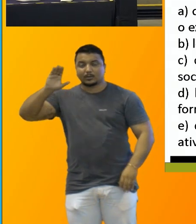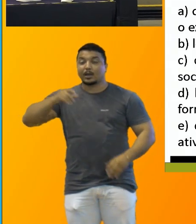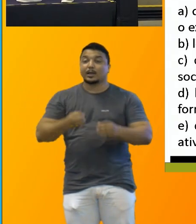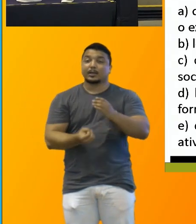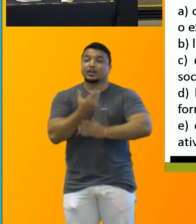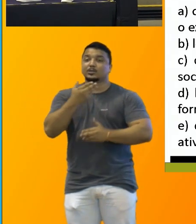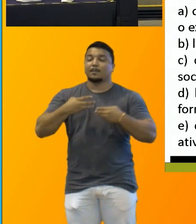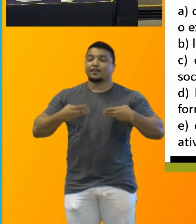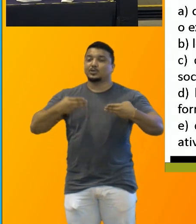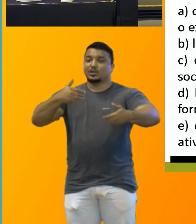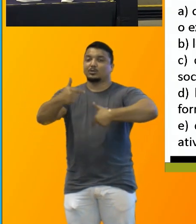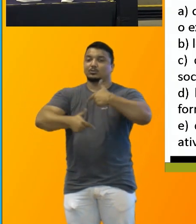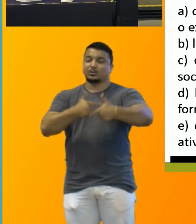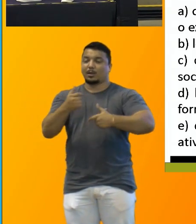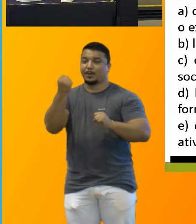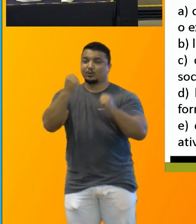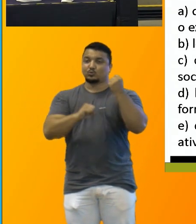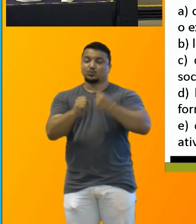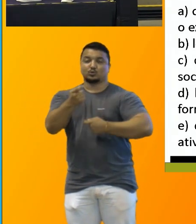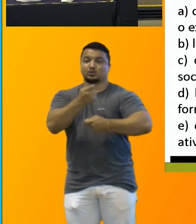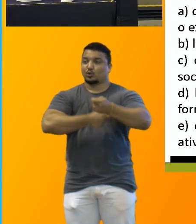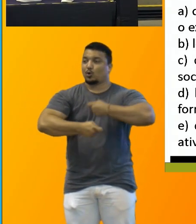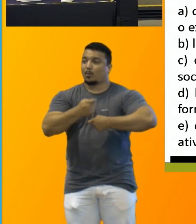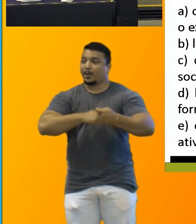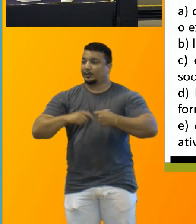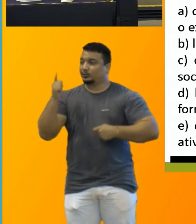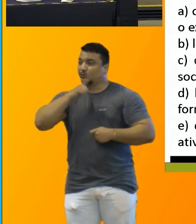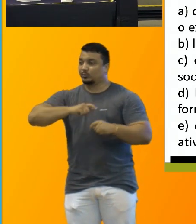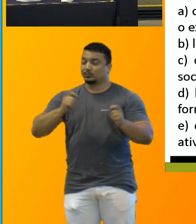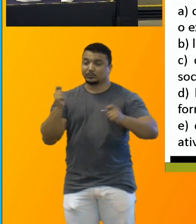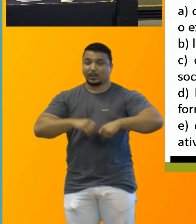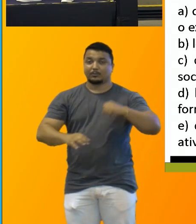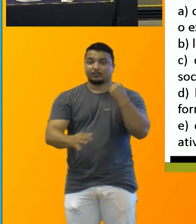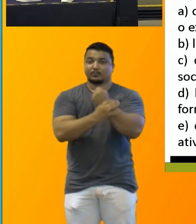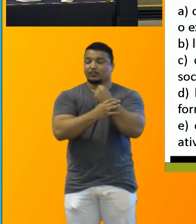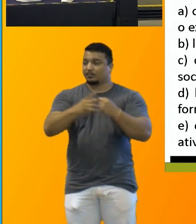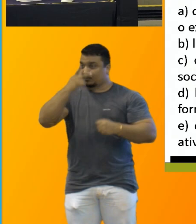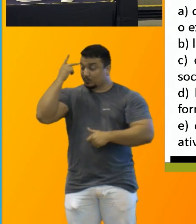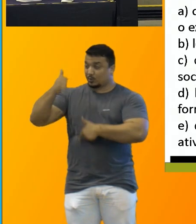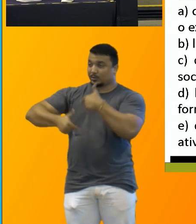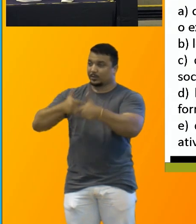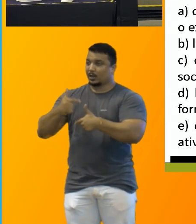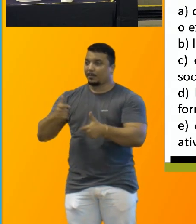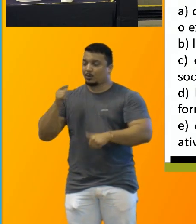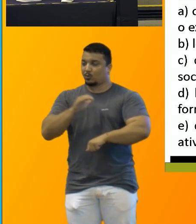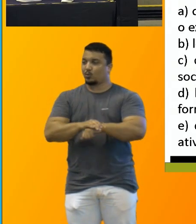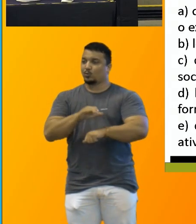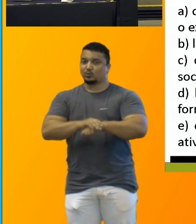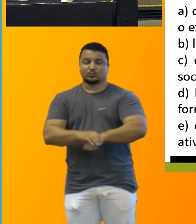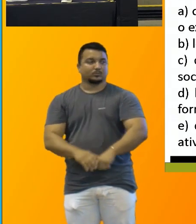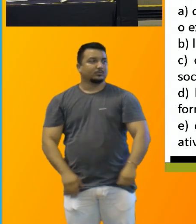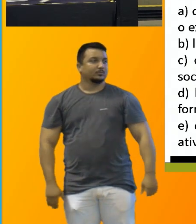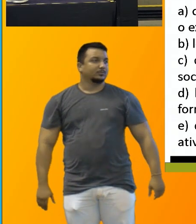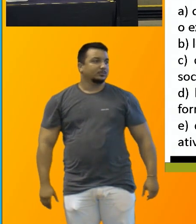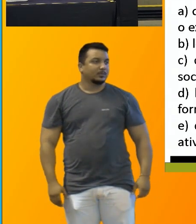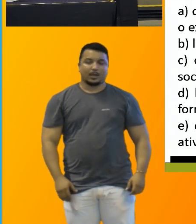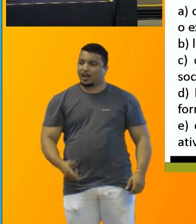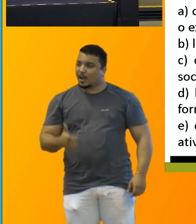do Trabalho, Indústria e Comércio, que garantiu ao operariado autonomia.